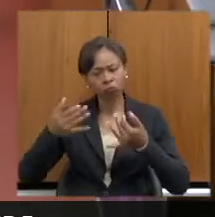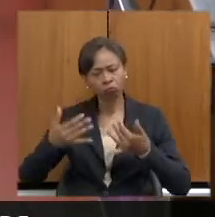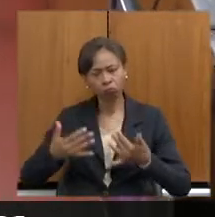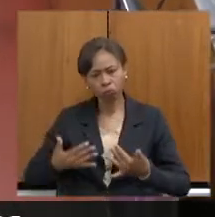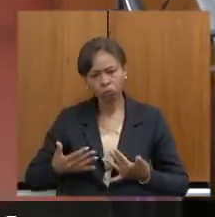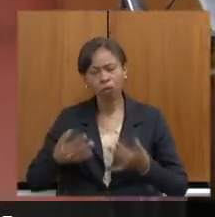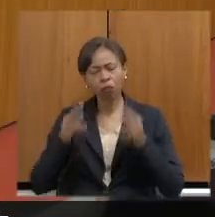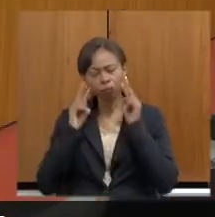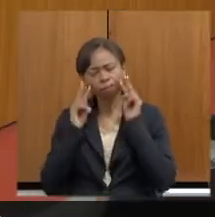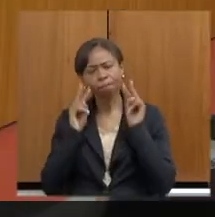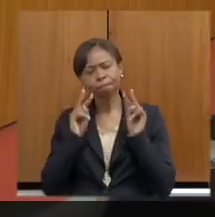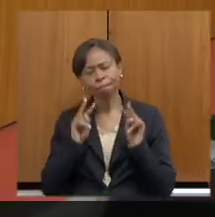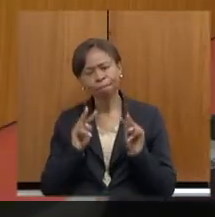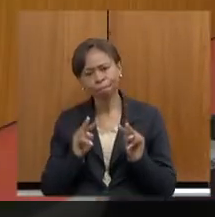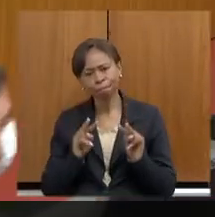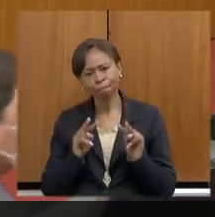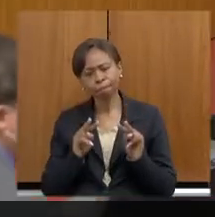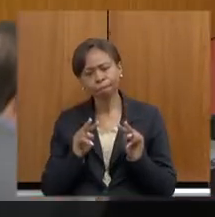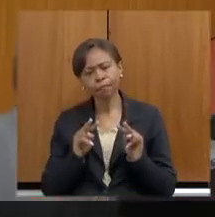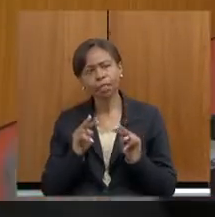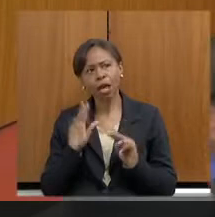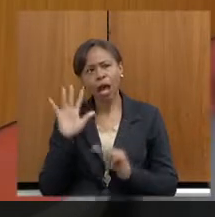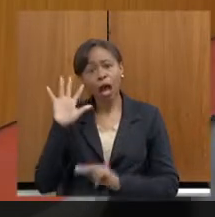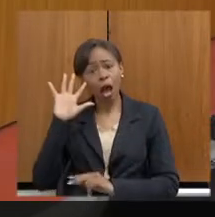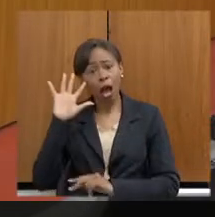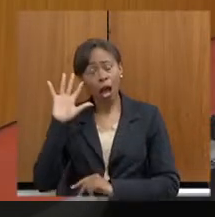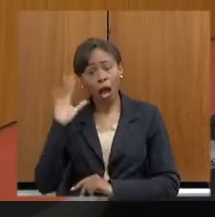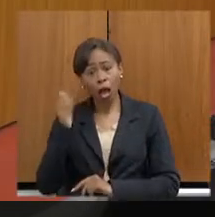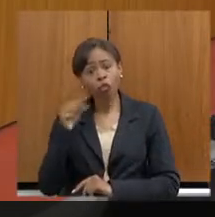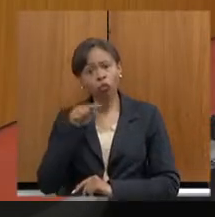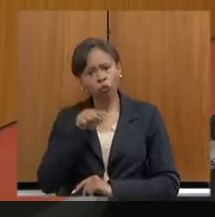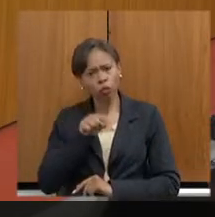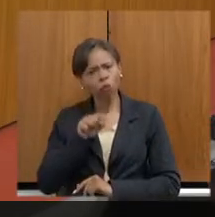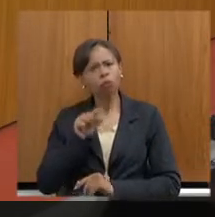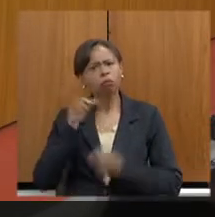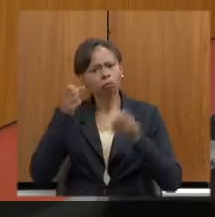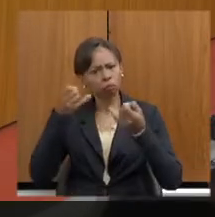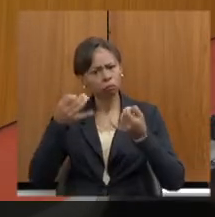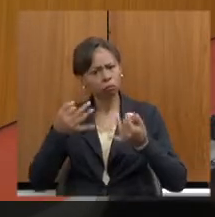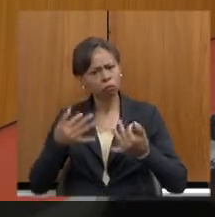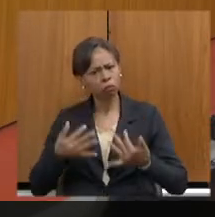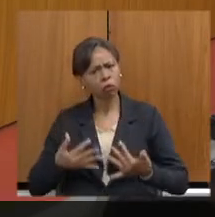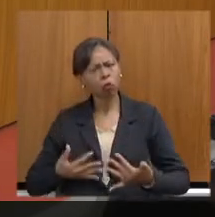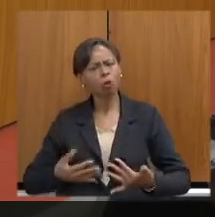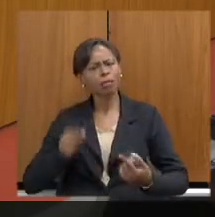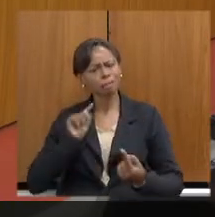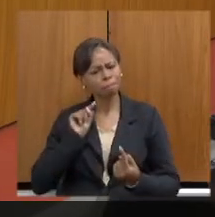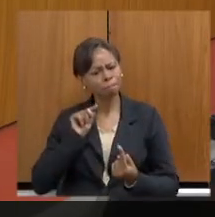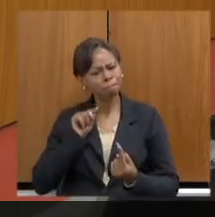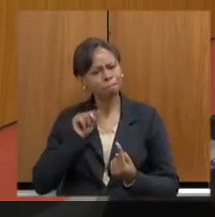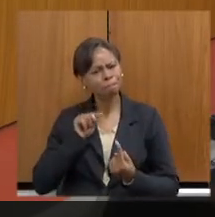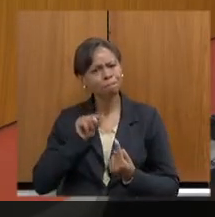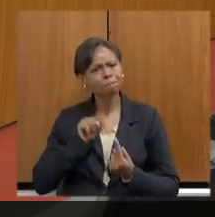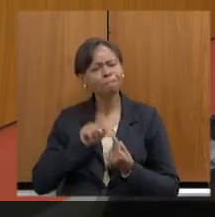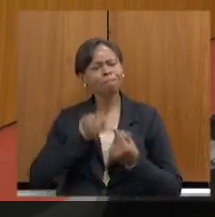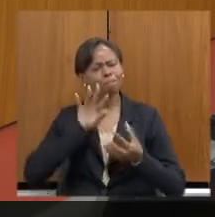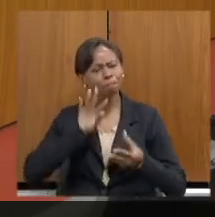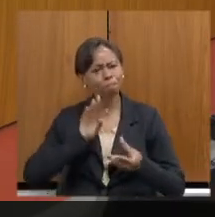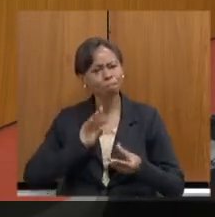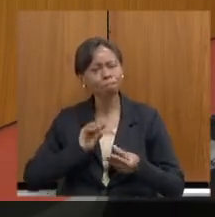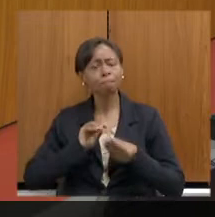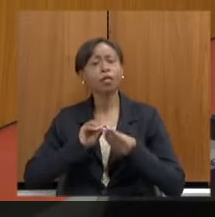o senhor foi muito objetivo e mostrar o trabalho